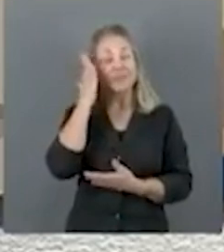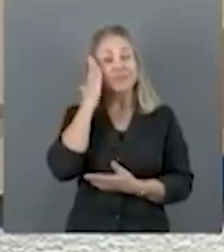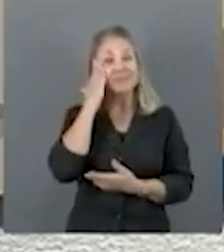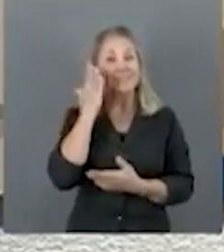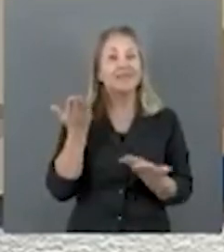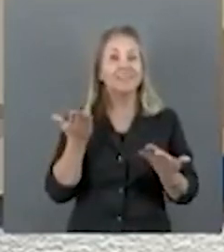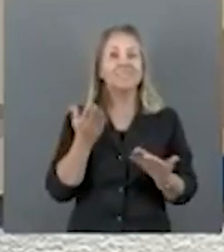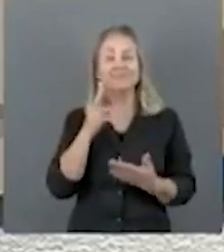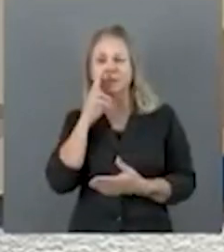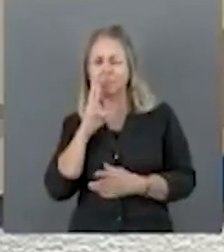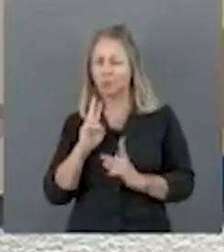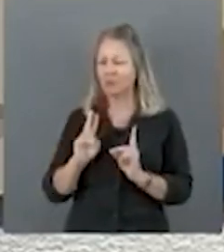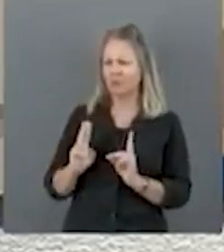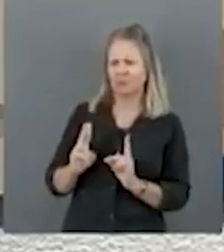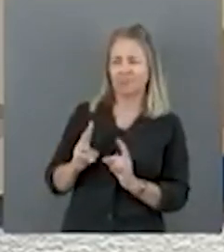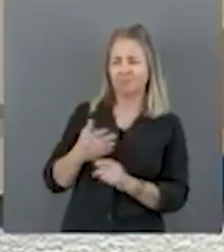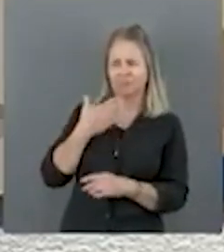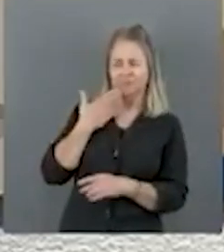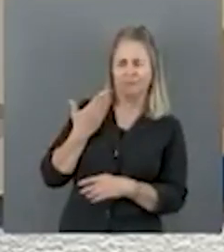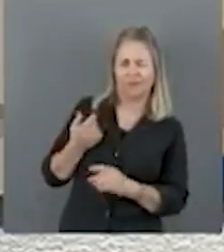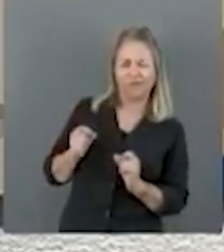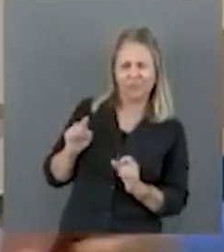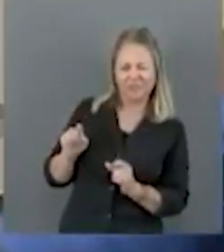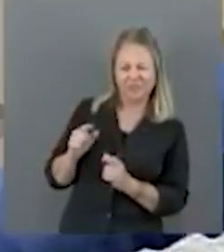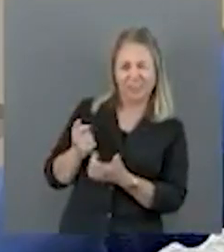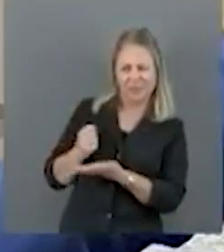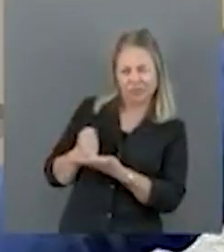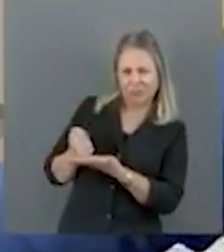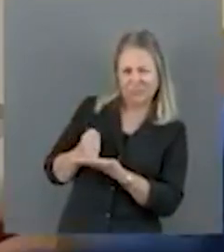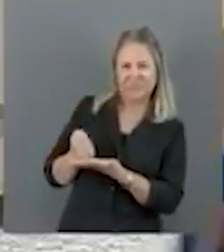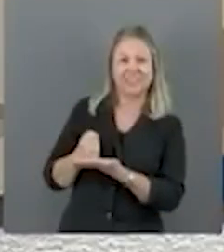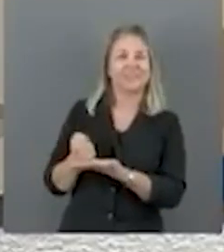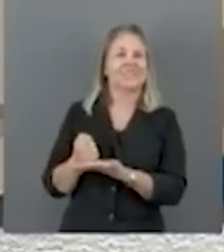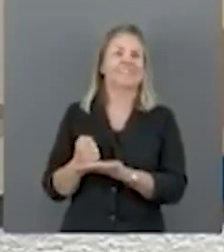Eu sei que o senhor está me olhando meio estranho, mas eu jogo videogame.